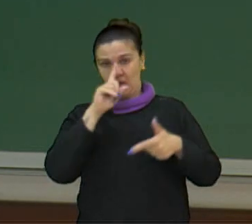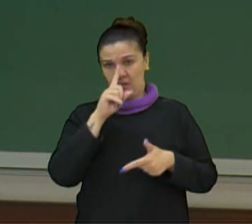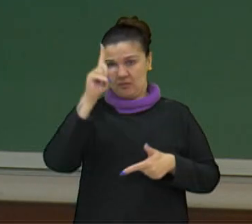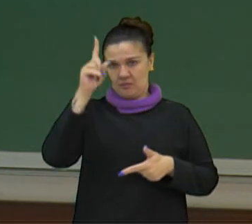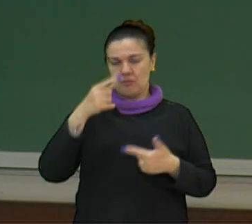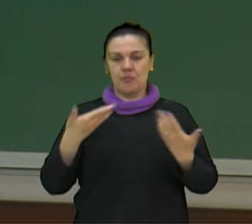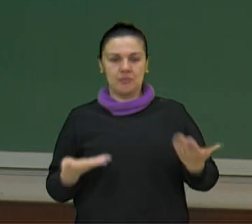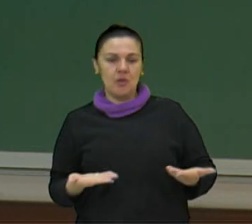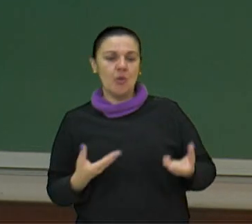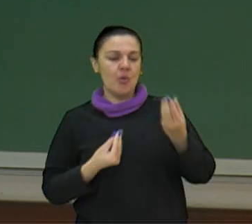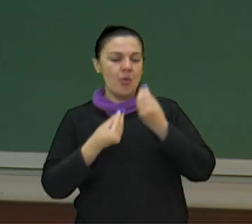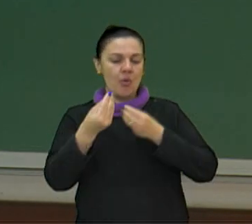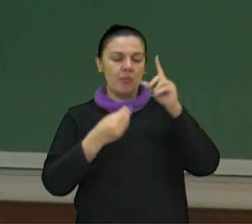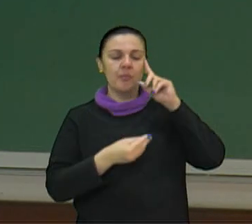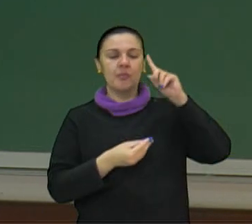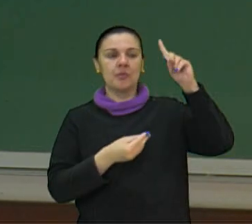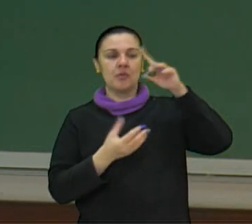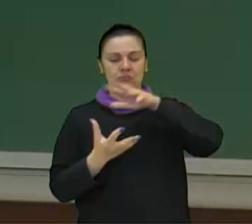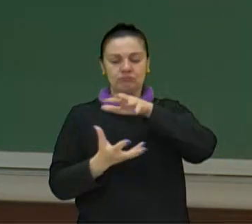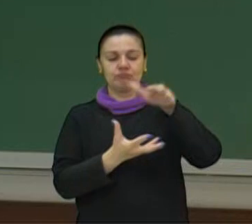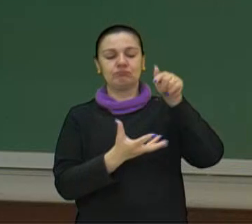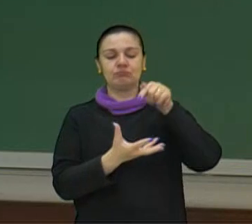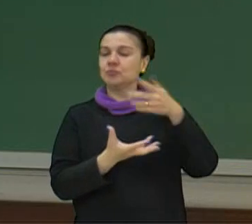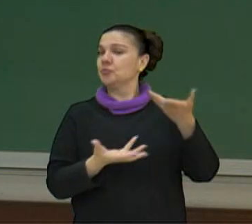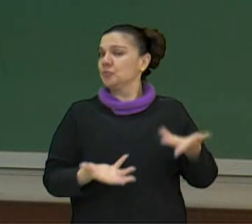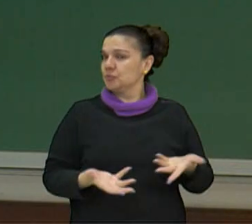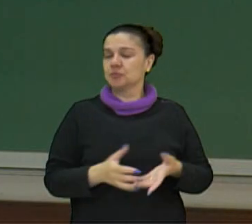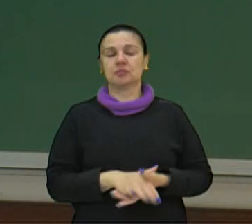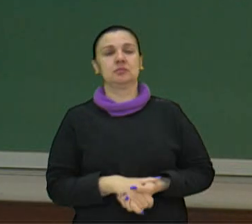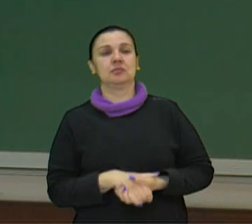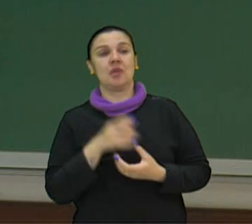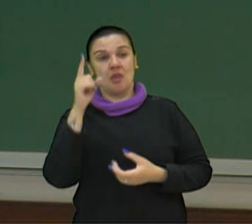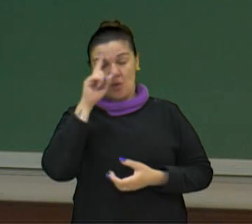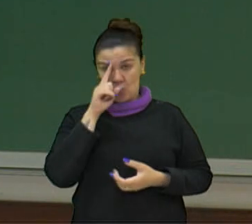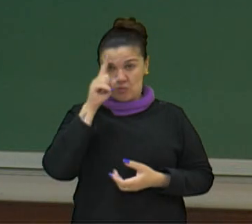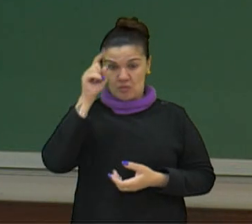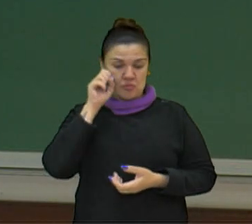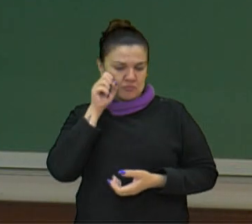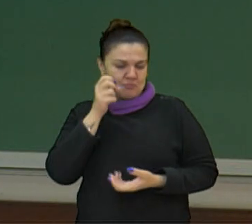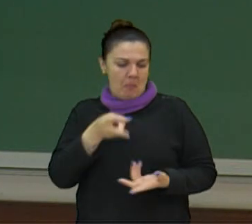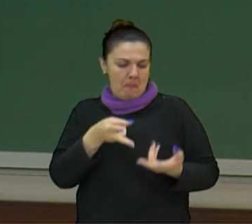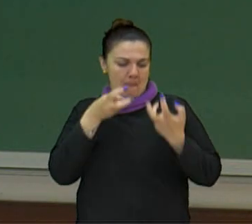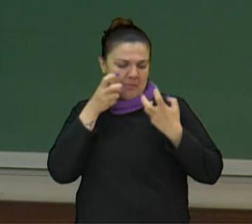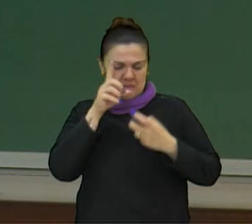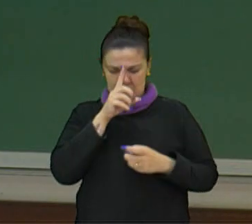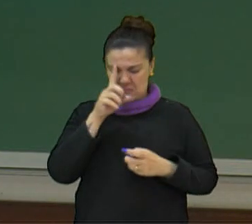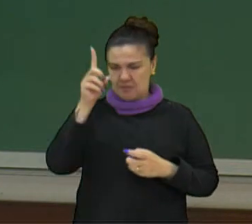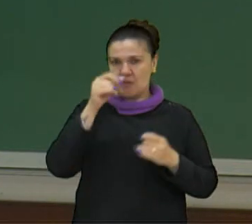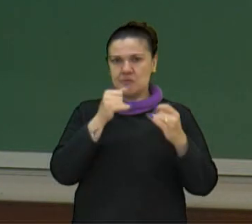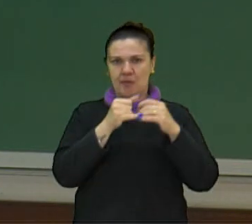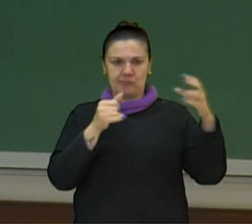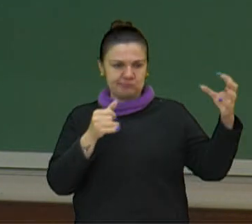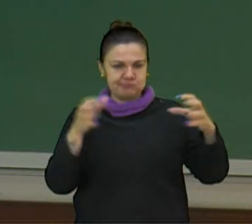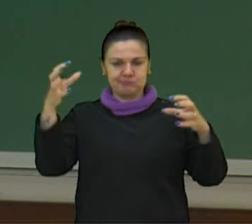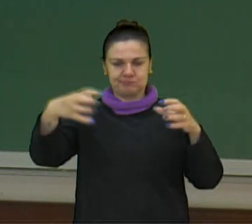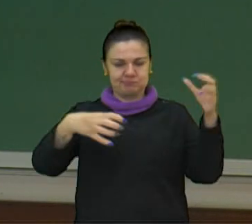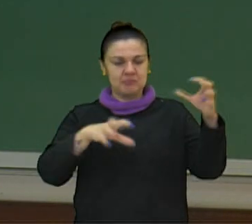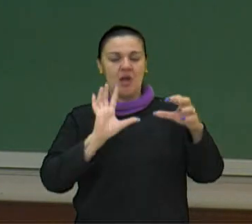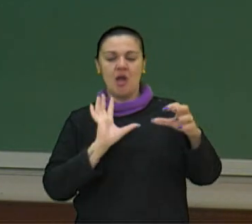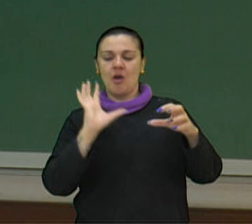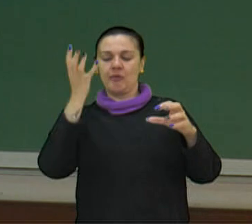é a visão que Deus tem do mundo? Deus não vê o mundo como um conjunto de